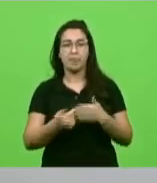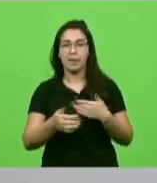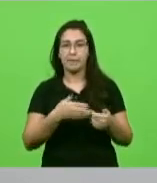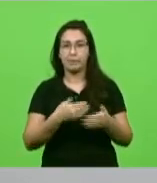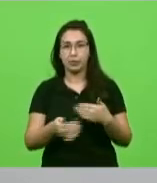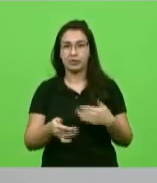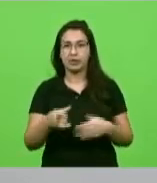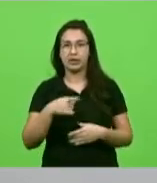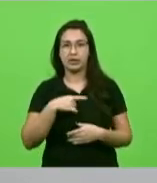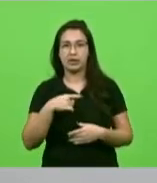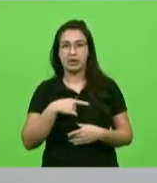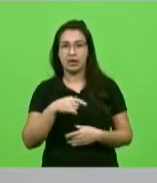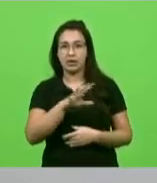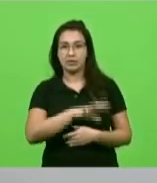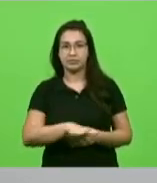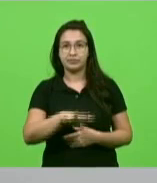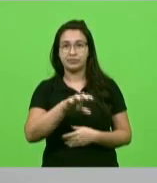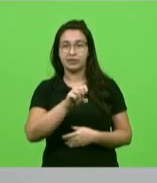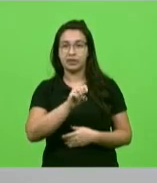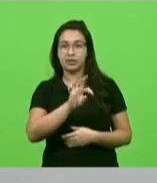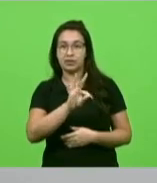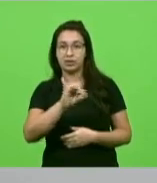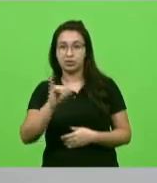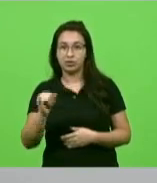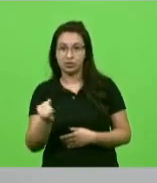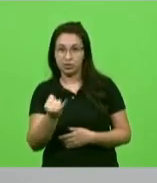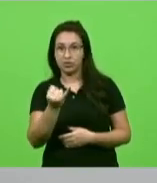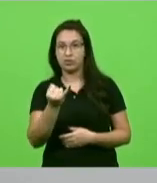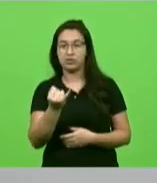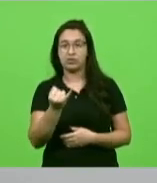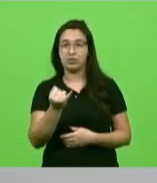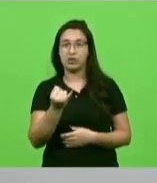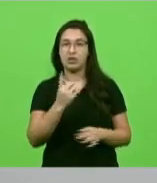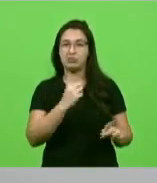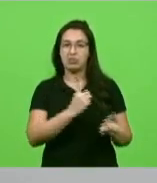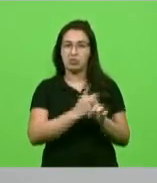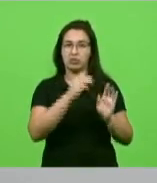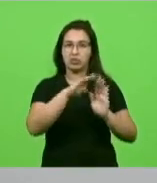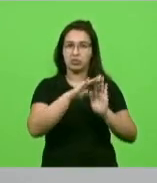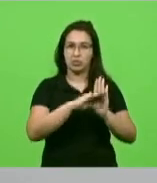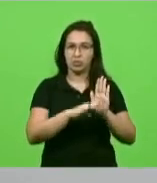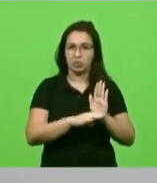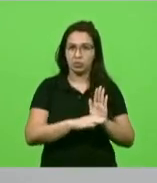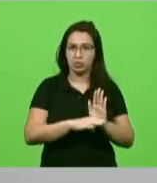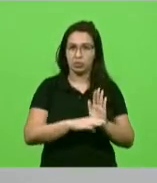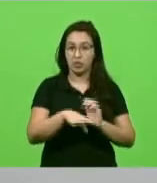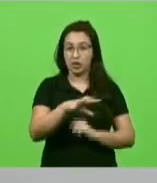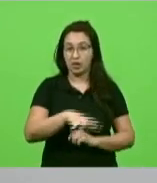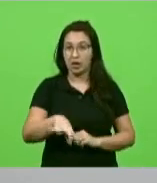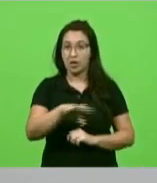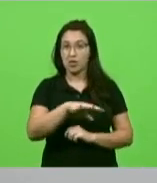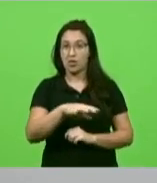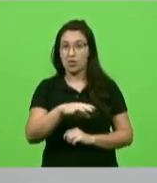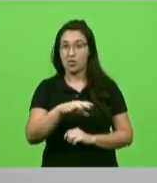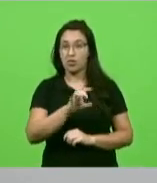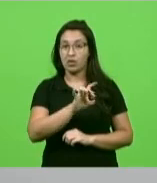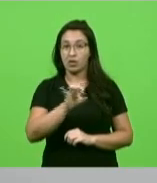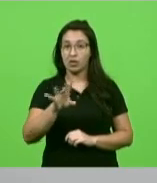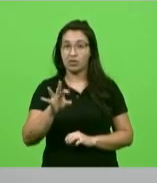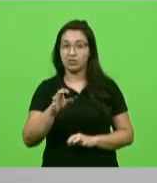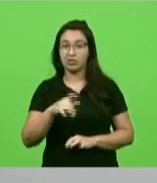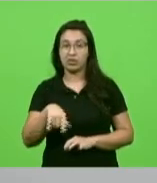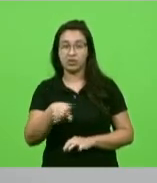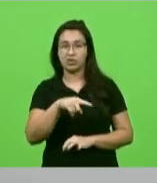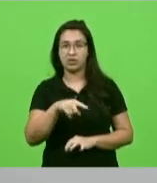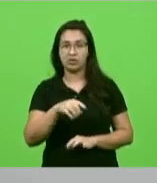haver na seara do STJ qualquer tipo de apuração, não nos cabe, neste momento, fazer qualquer tipo